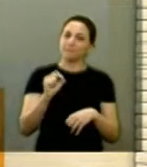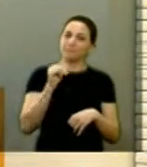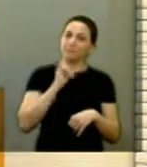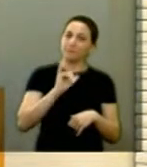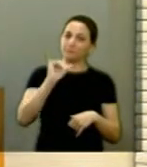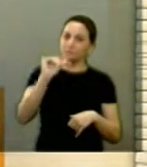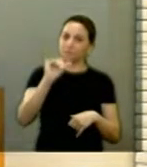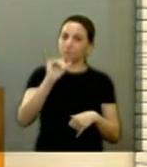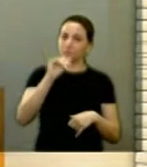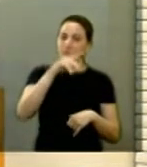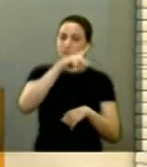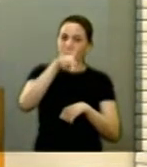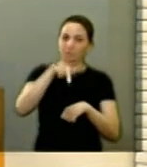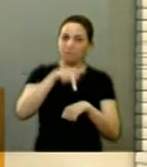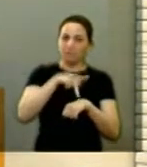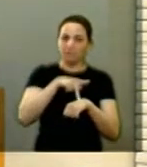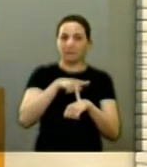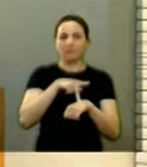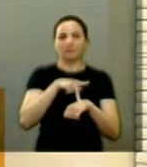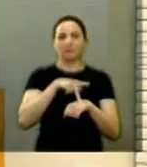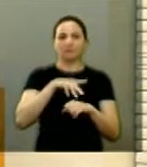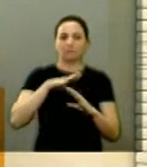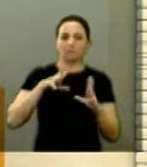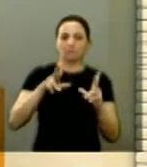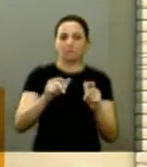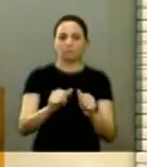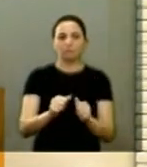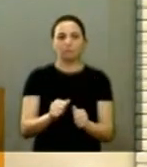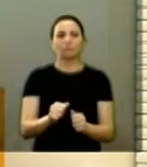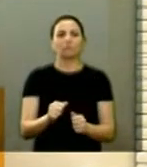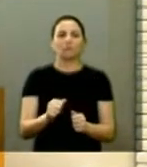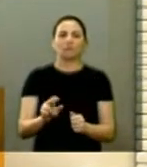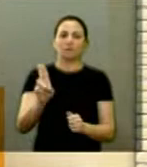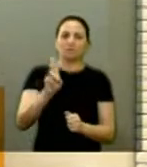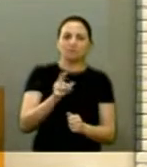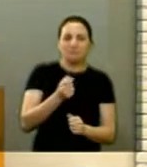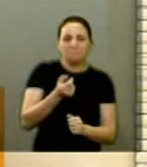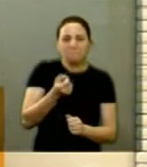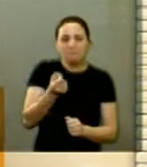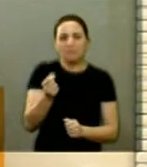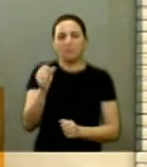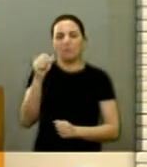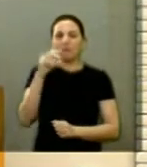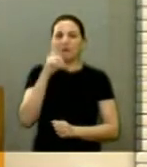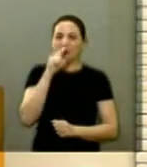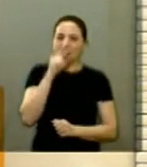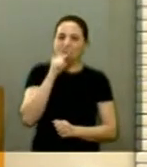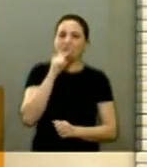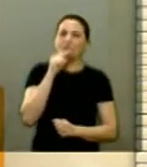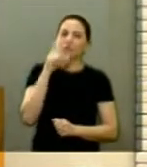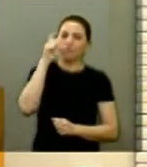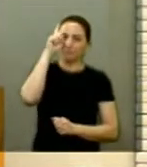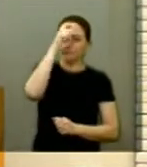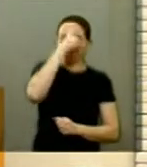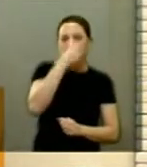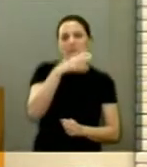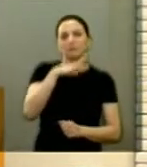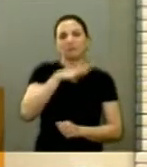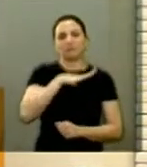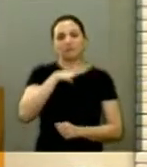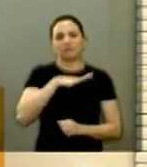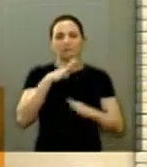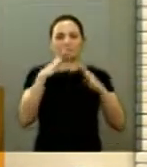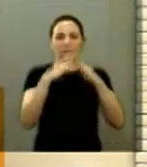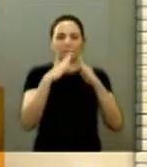notícia no Brasil todo, a falta de água, racionamento, uma dificuldade enorme em todas as cidades,